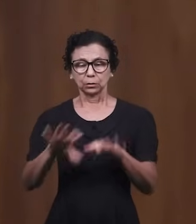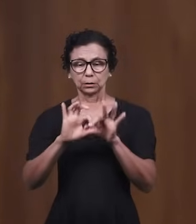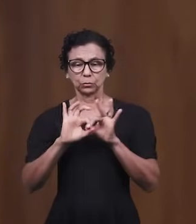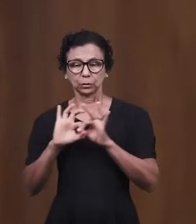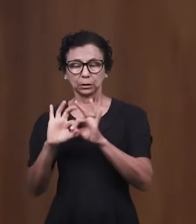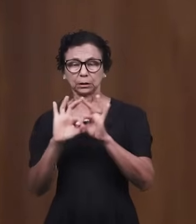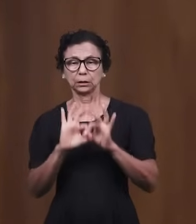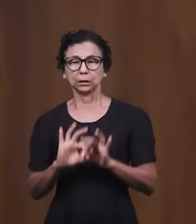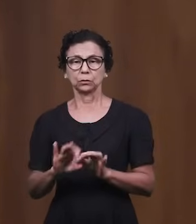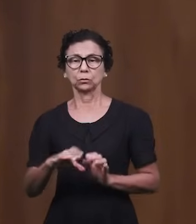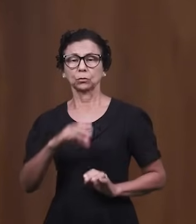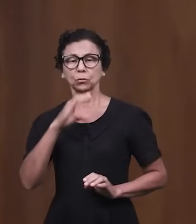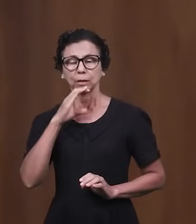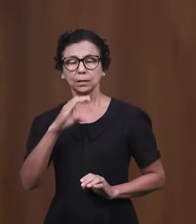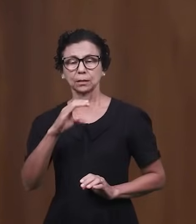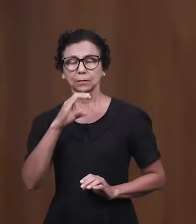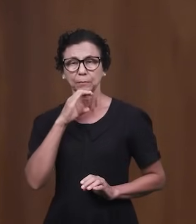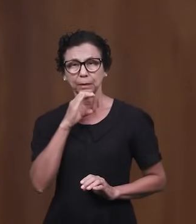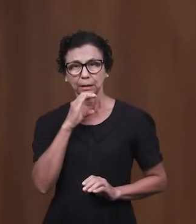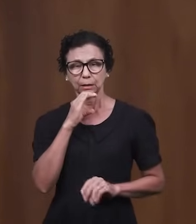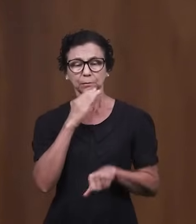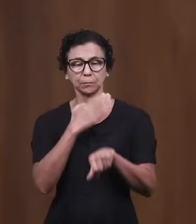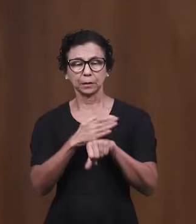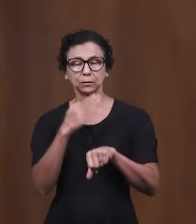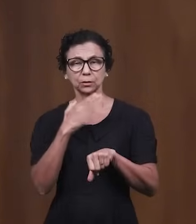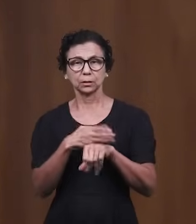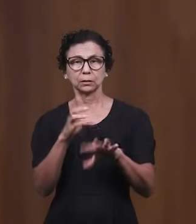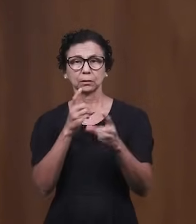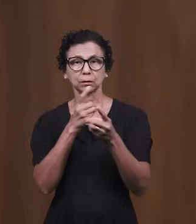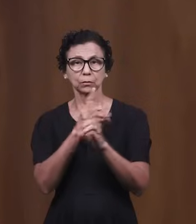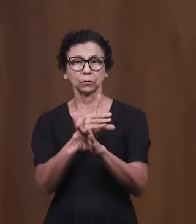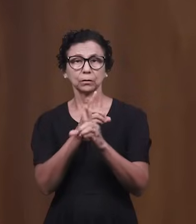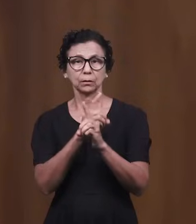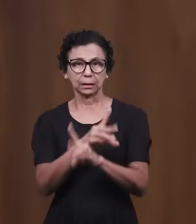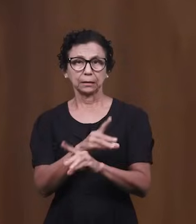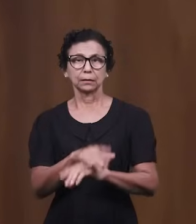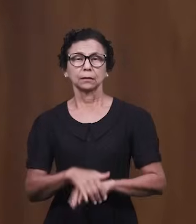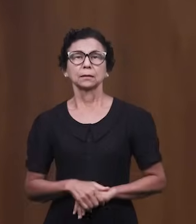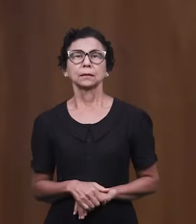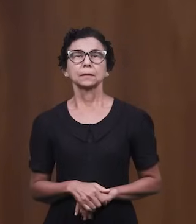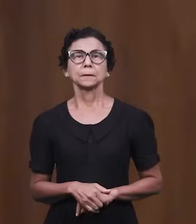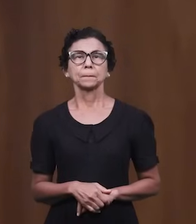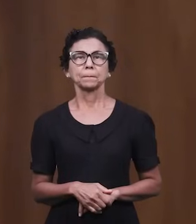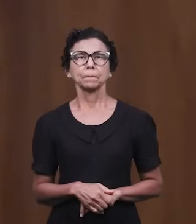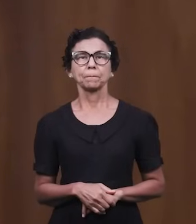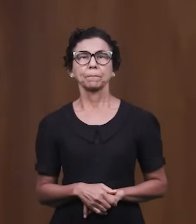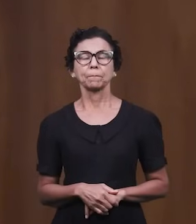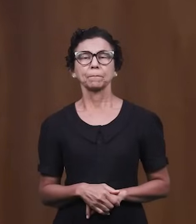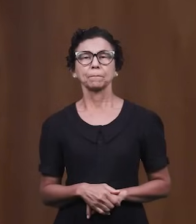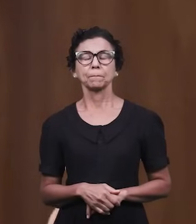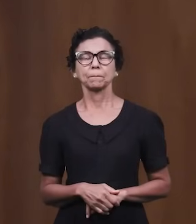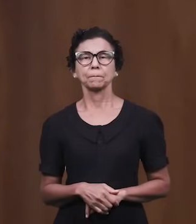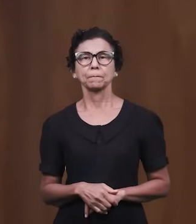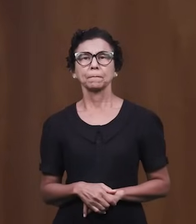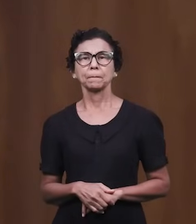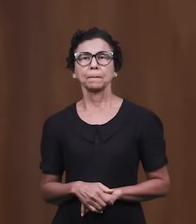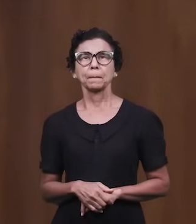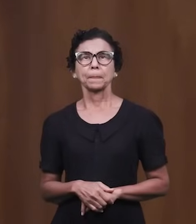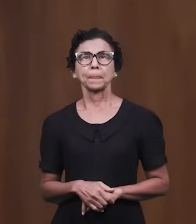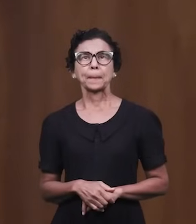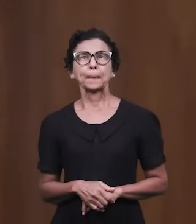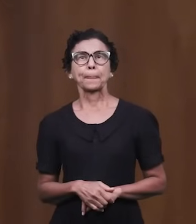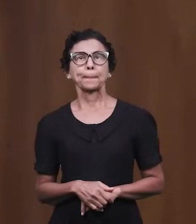no conhecimento e vivendo essa doutrina. Para nós não termos ninguém, aqueles